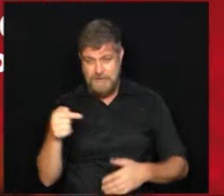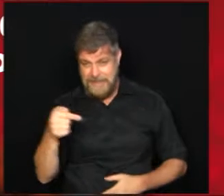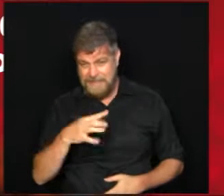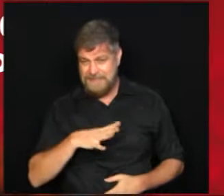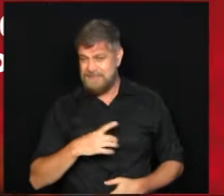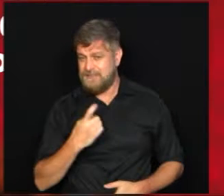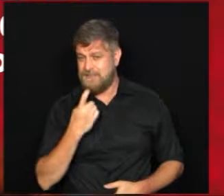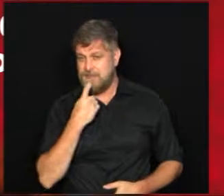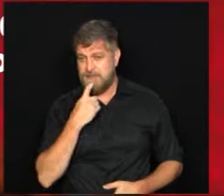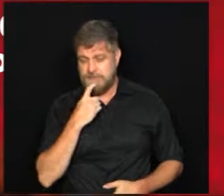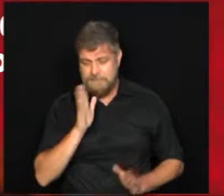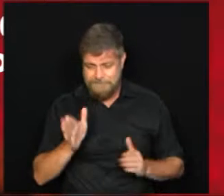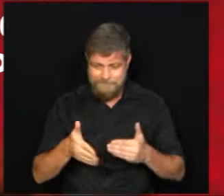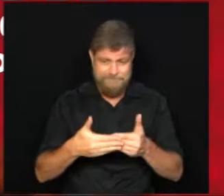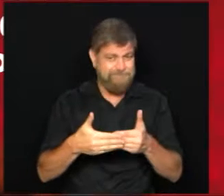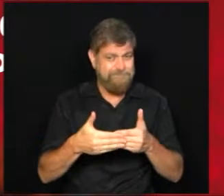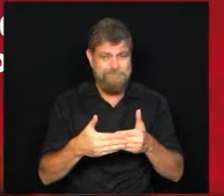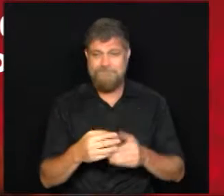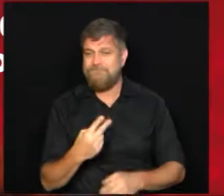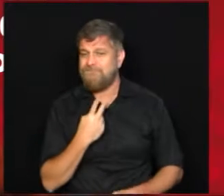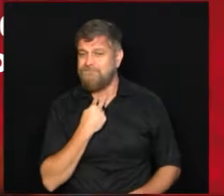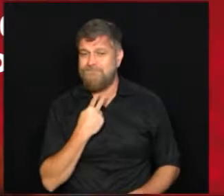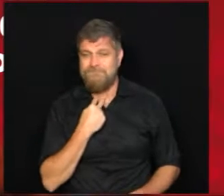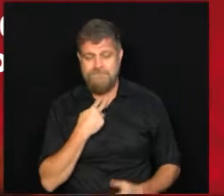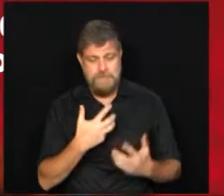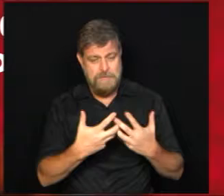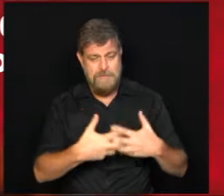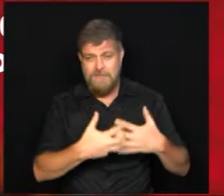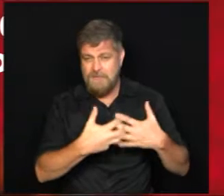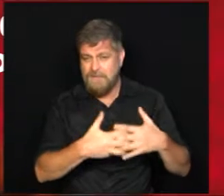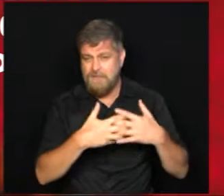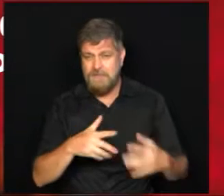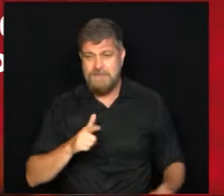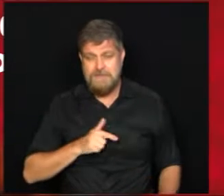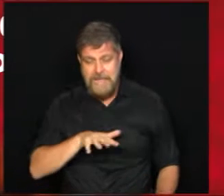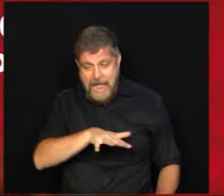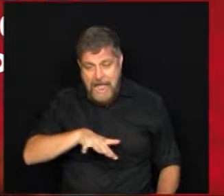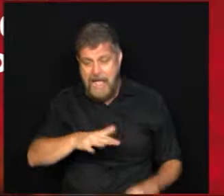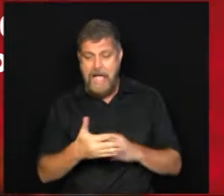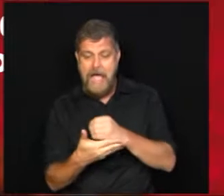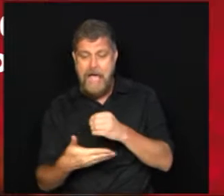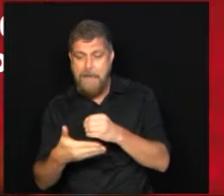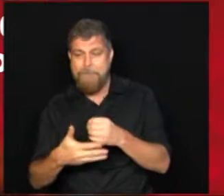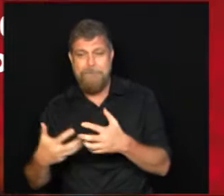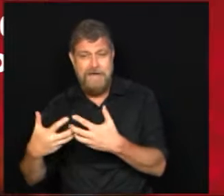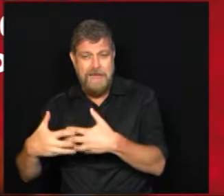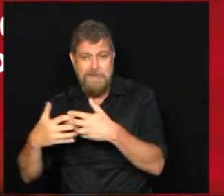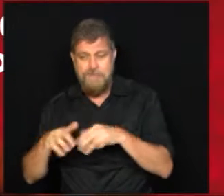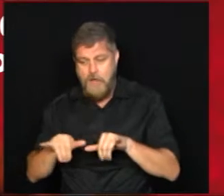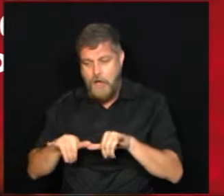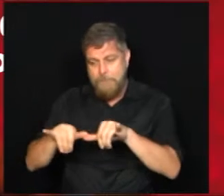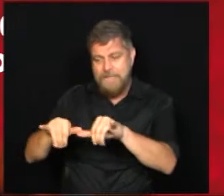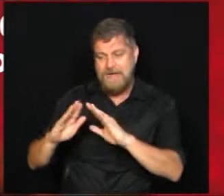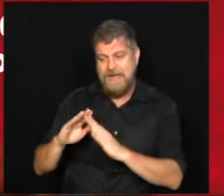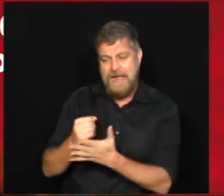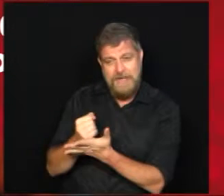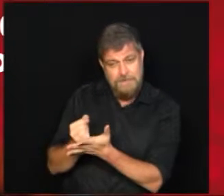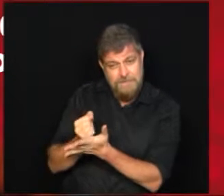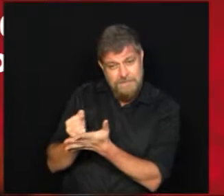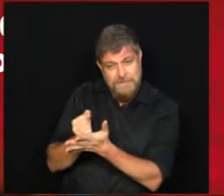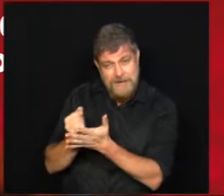caso de Campinas elas não podem funcionar também porque só os serviços essenciais funcionam como mercados